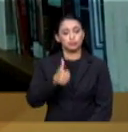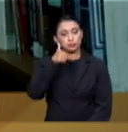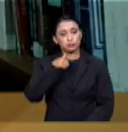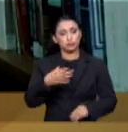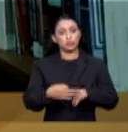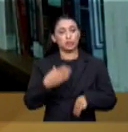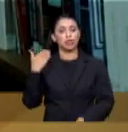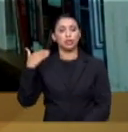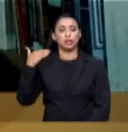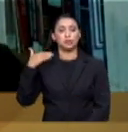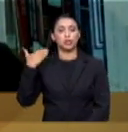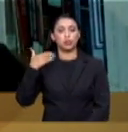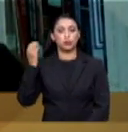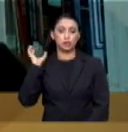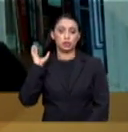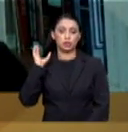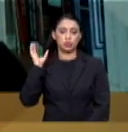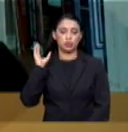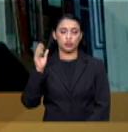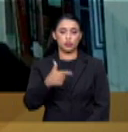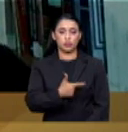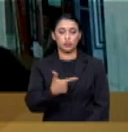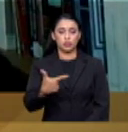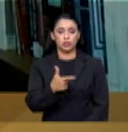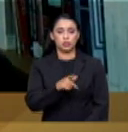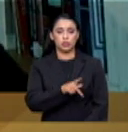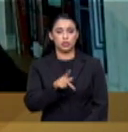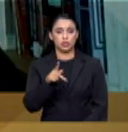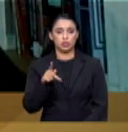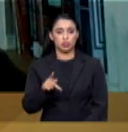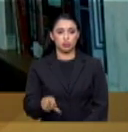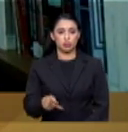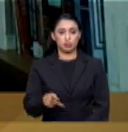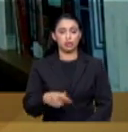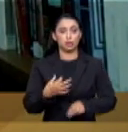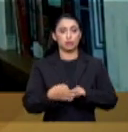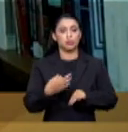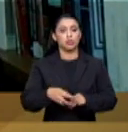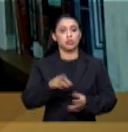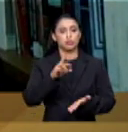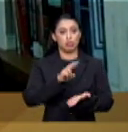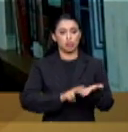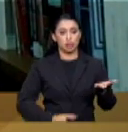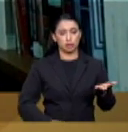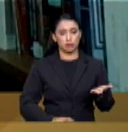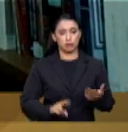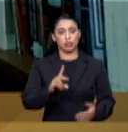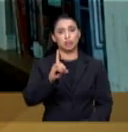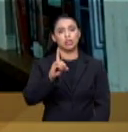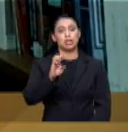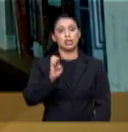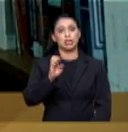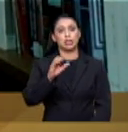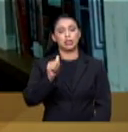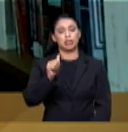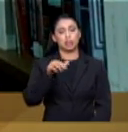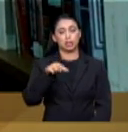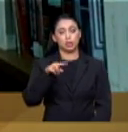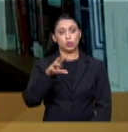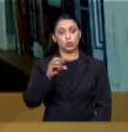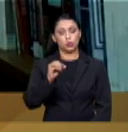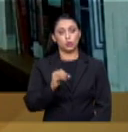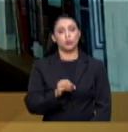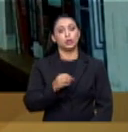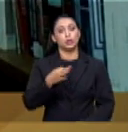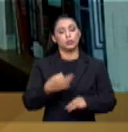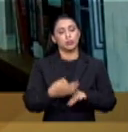Carmen Lúcia, ministra Rosa Weber, vice-presidente da corte, senhor ministro relator, decano da corte, ministro Marco Aurélio, excelentíssimos